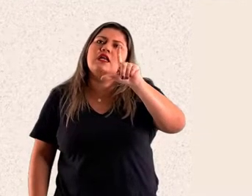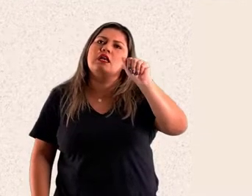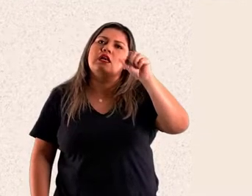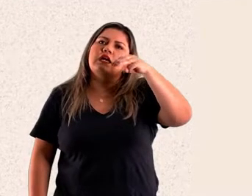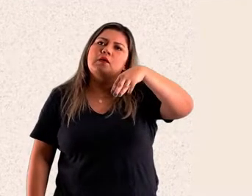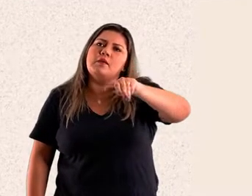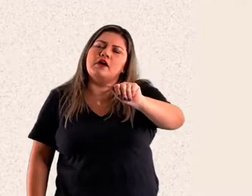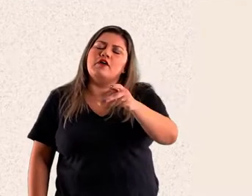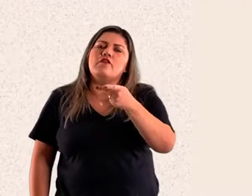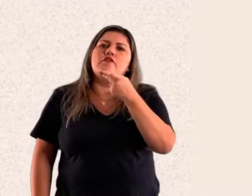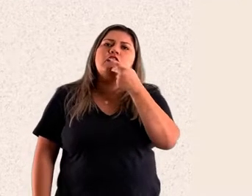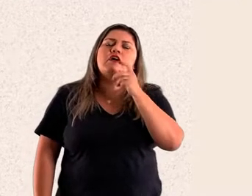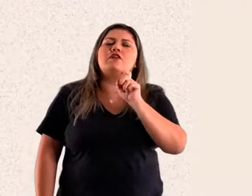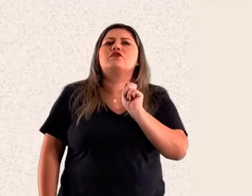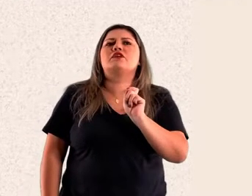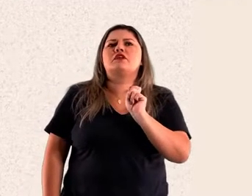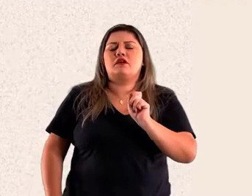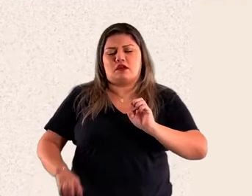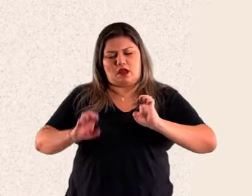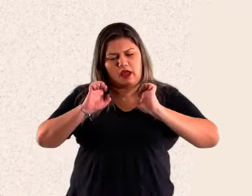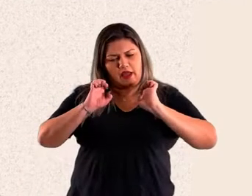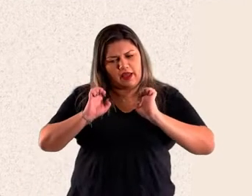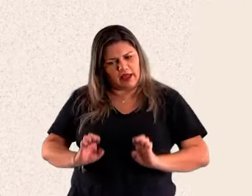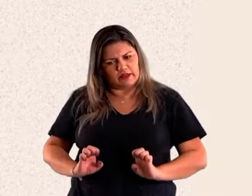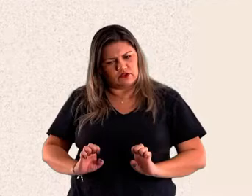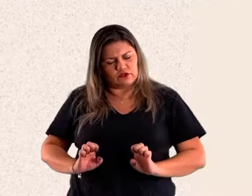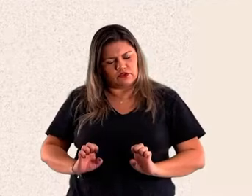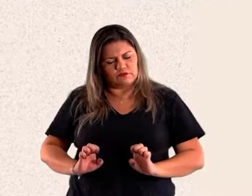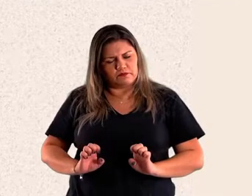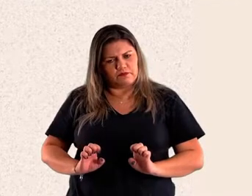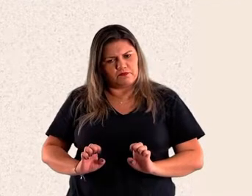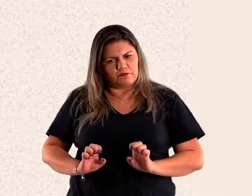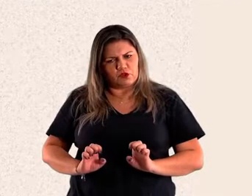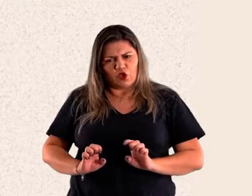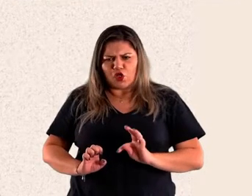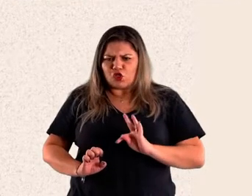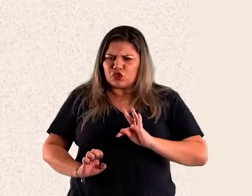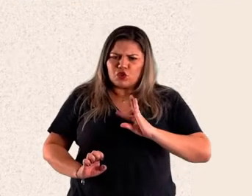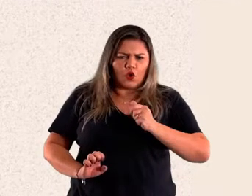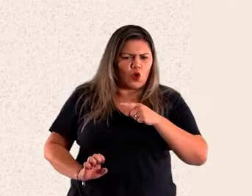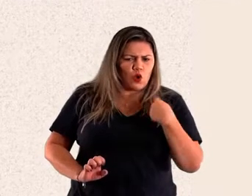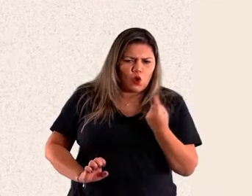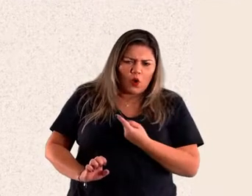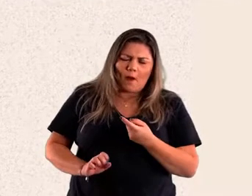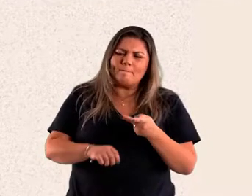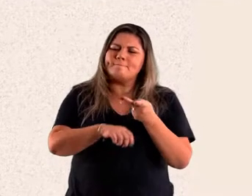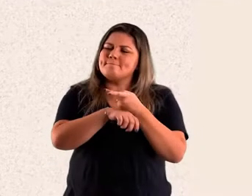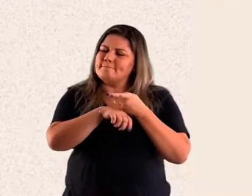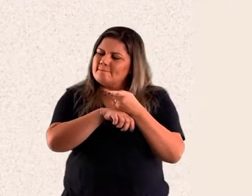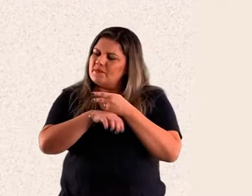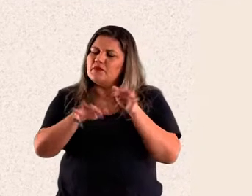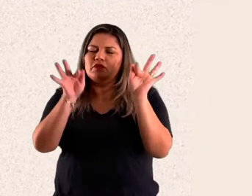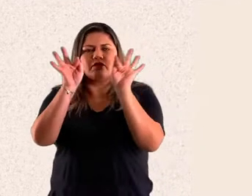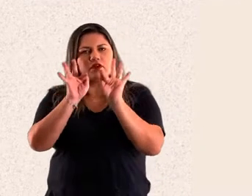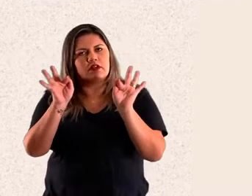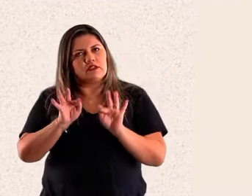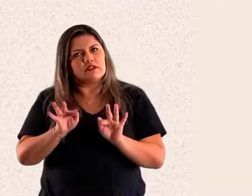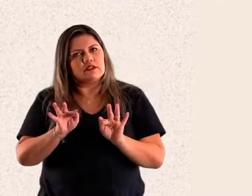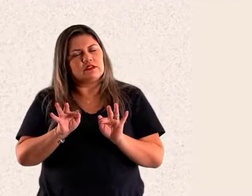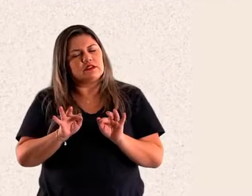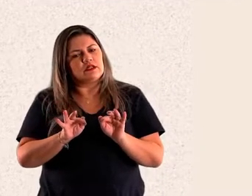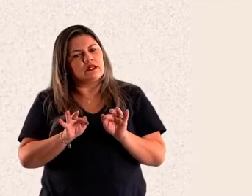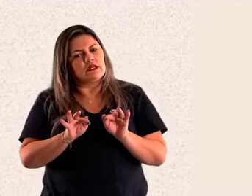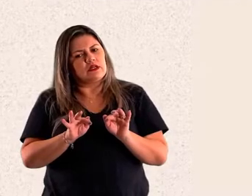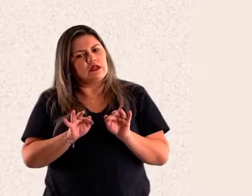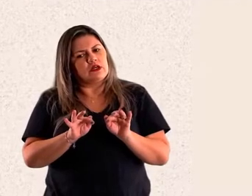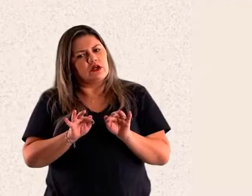ética se todos nós buscamos a felicidade e o que determina service uma se uma ação é